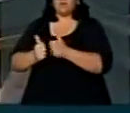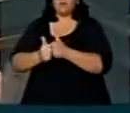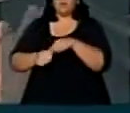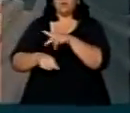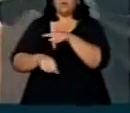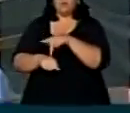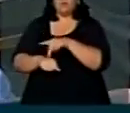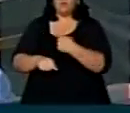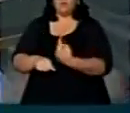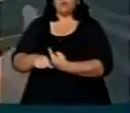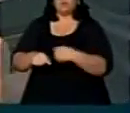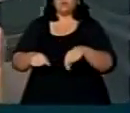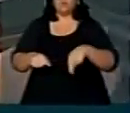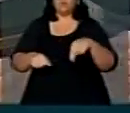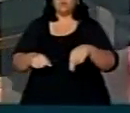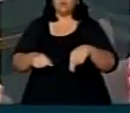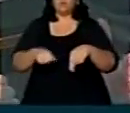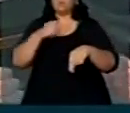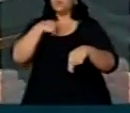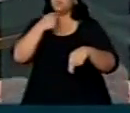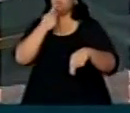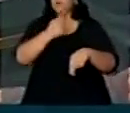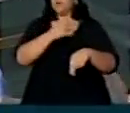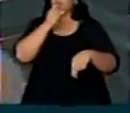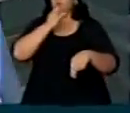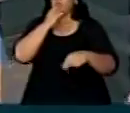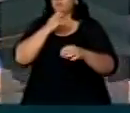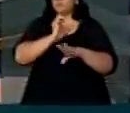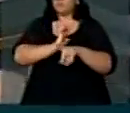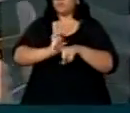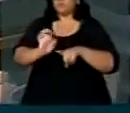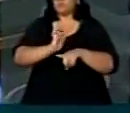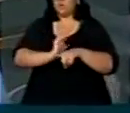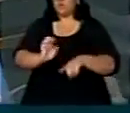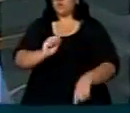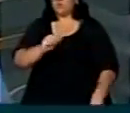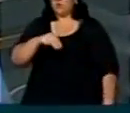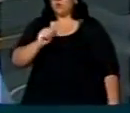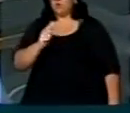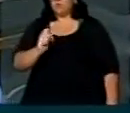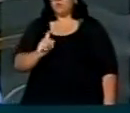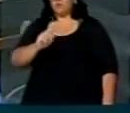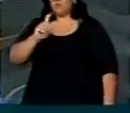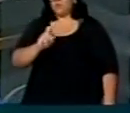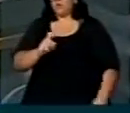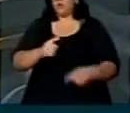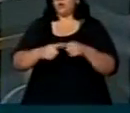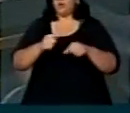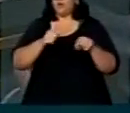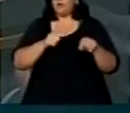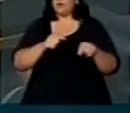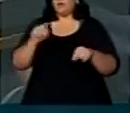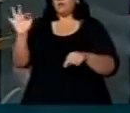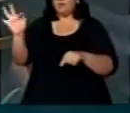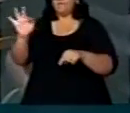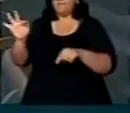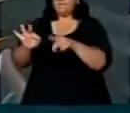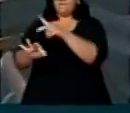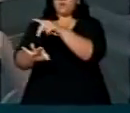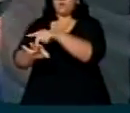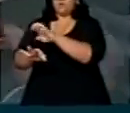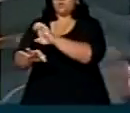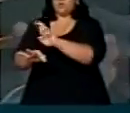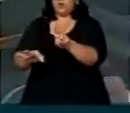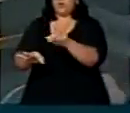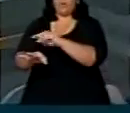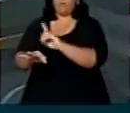me refiro ao caso do estado do Amapá. Uma vez que a maior fronteira agrícola da França não é na Europa,